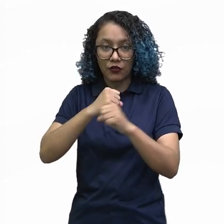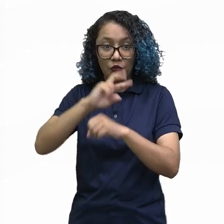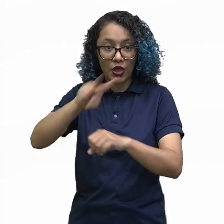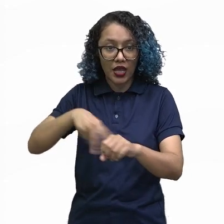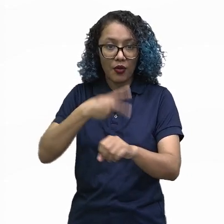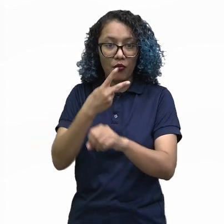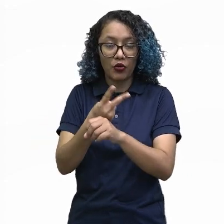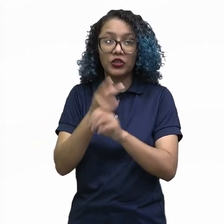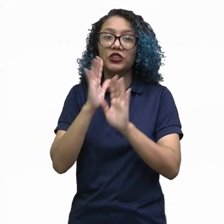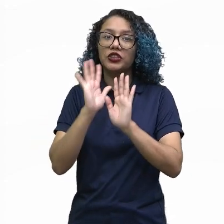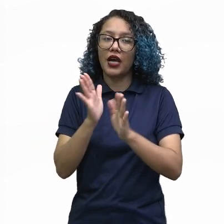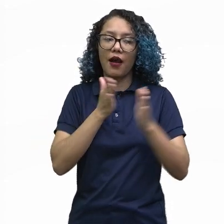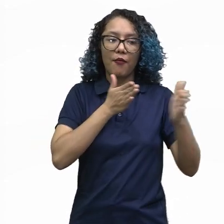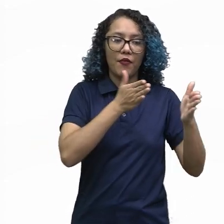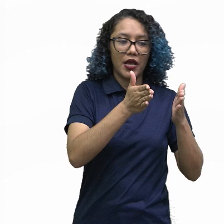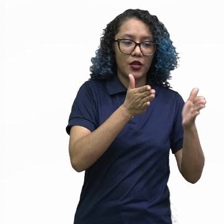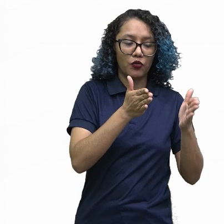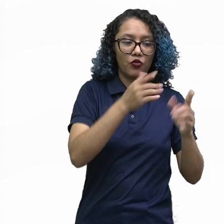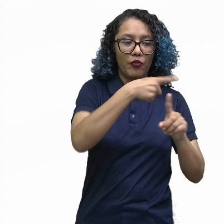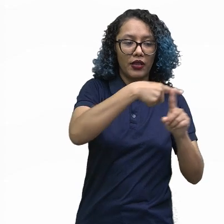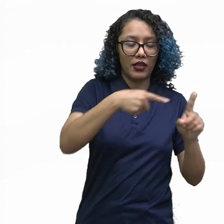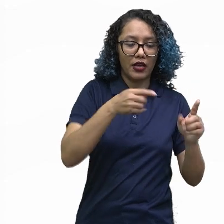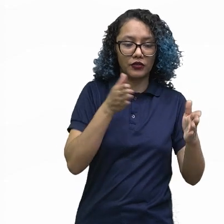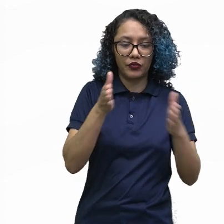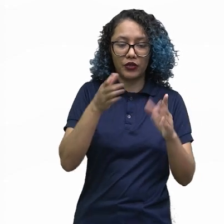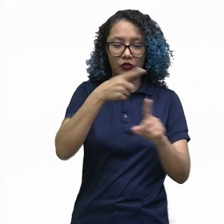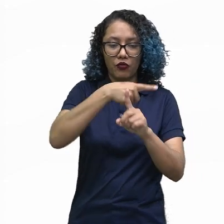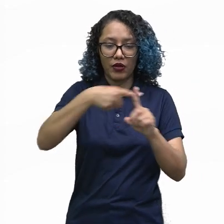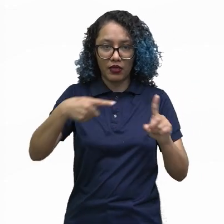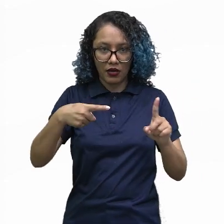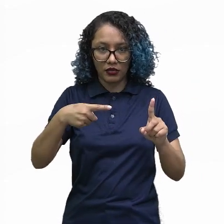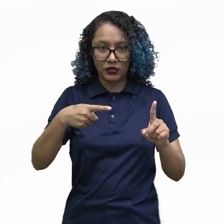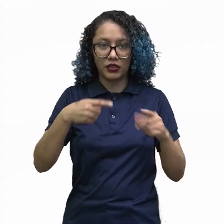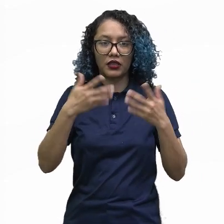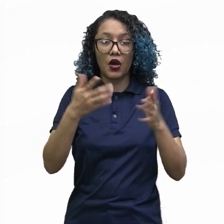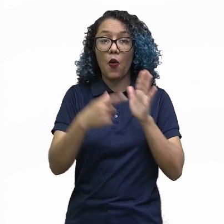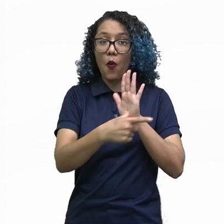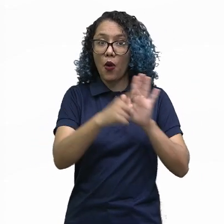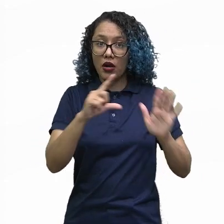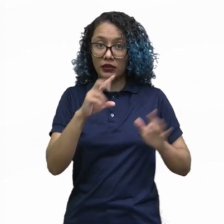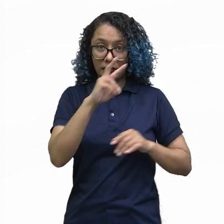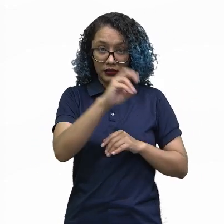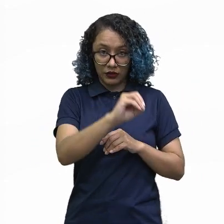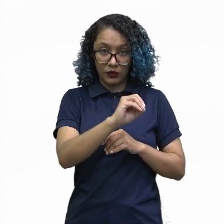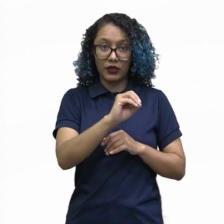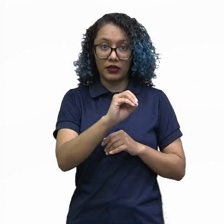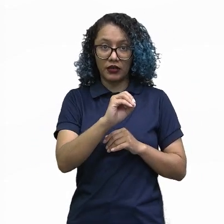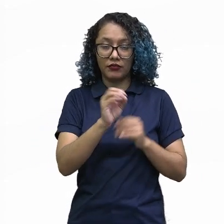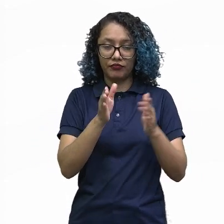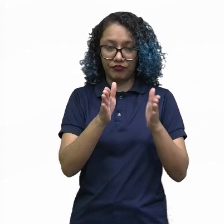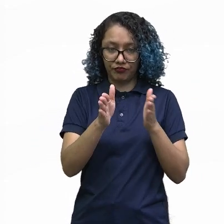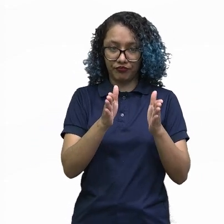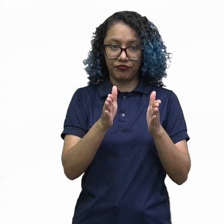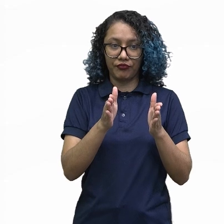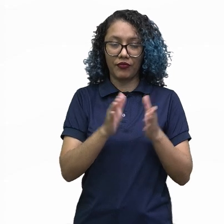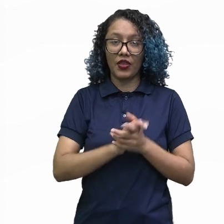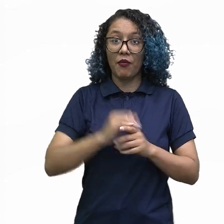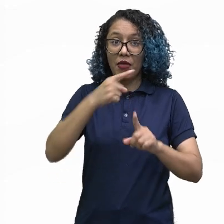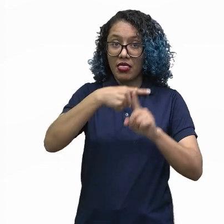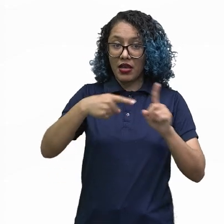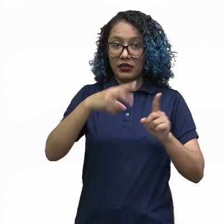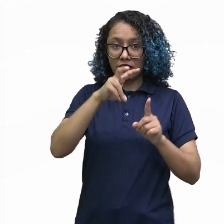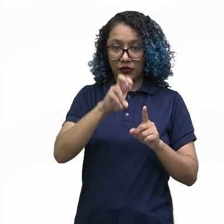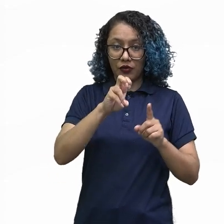Passaram-se 2 meia-vidas. Então, quer dizer que o que aconteceu com a quantidade? Antes era 50, metade de